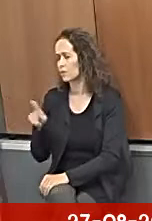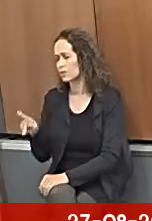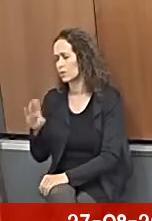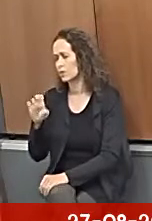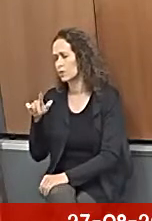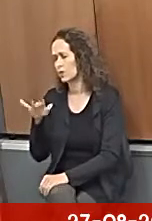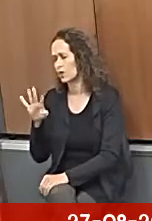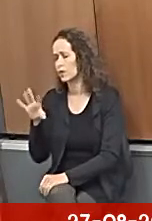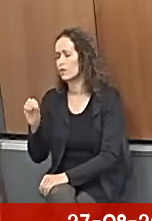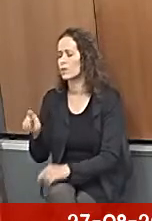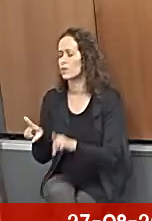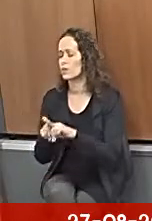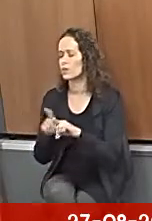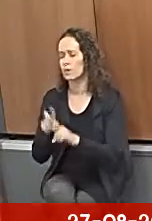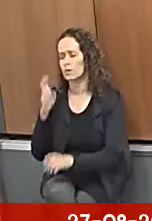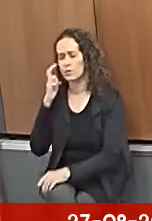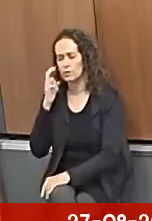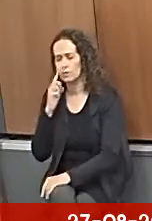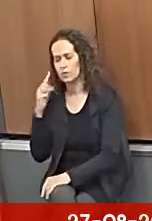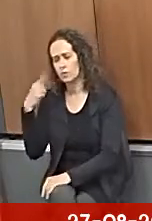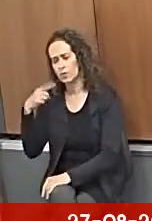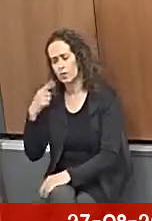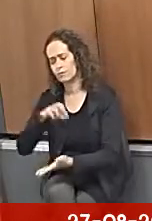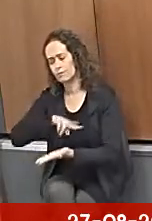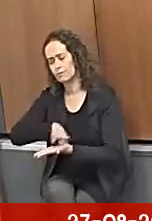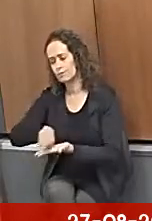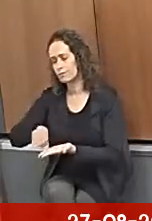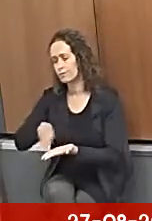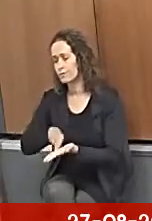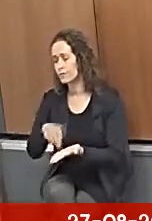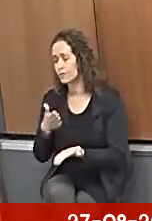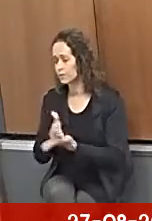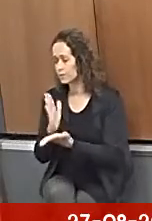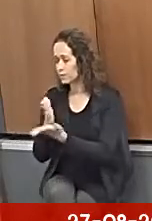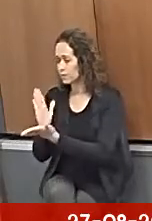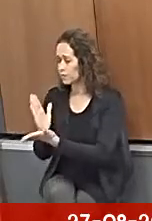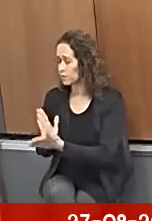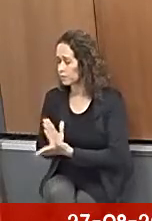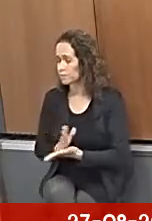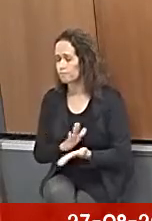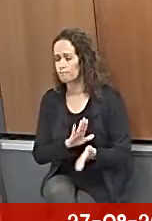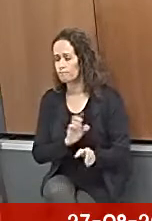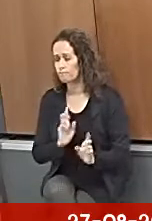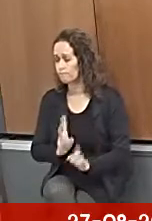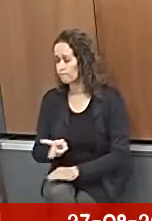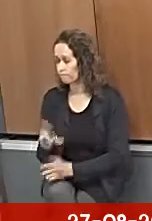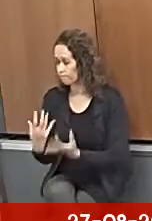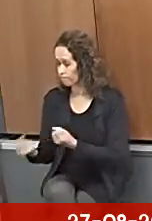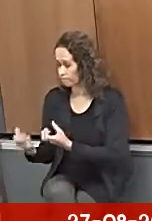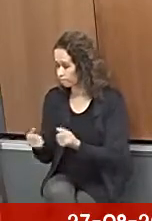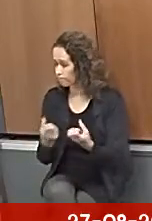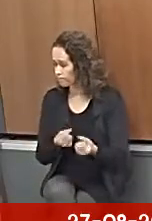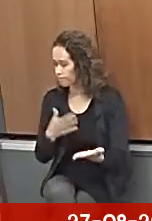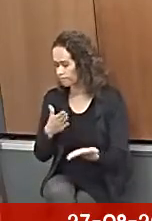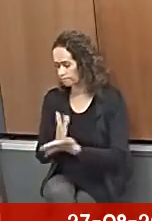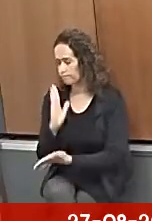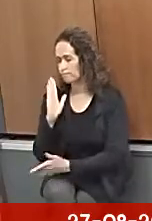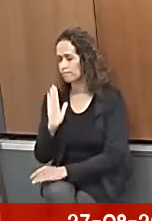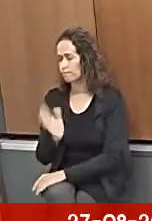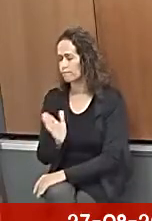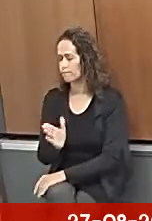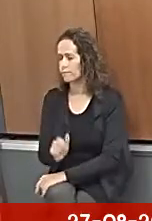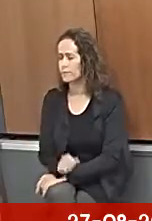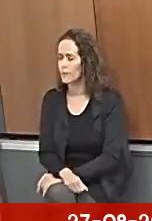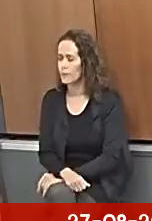deputado zé guilherme os deputados que aprova chequer mesmo requerimento permaneçam como estão aprovado já